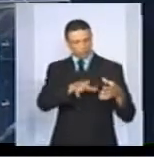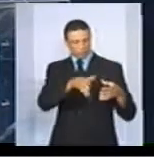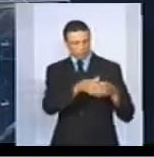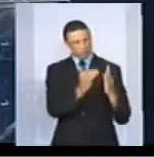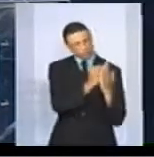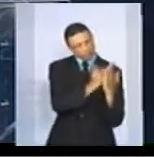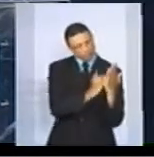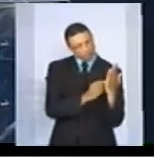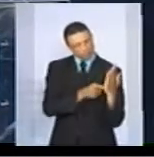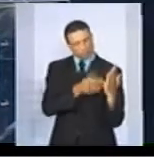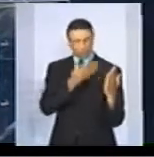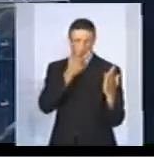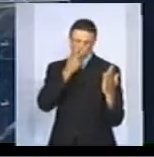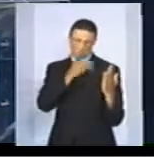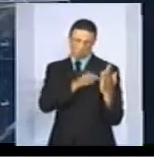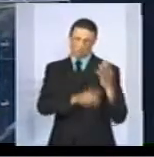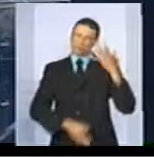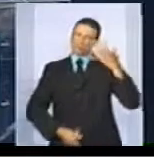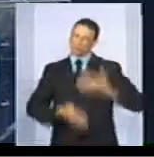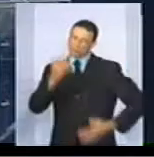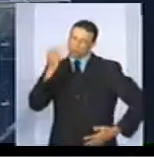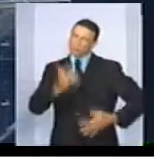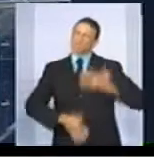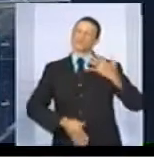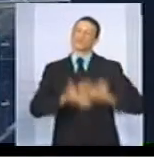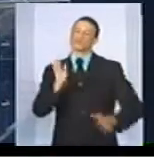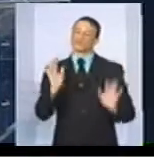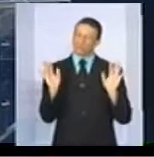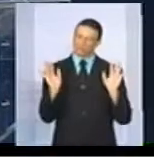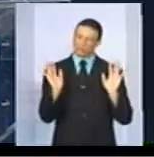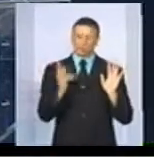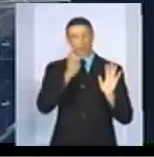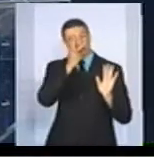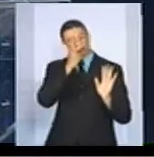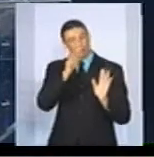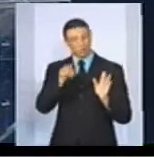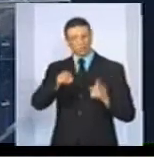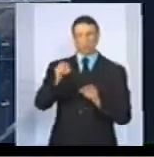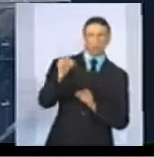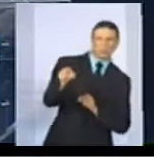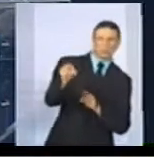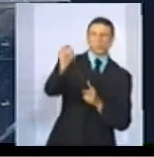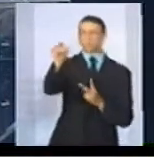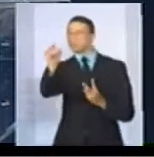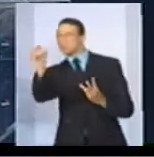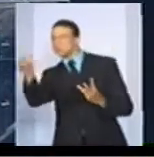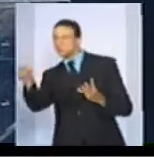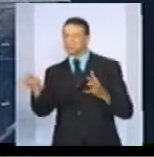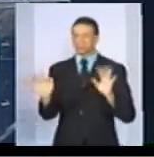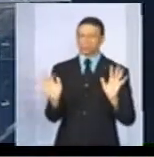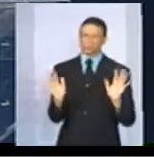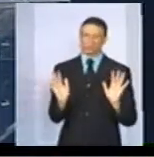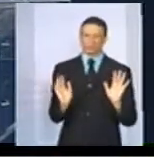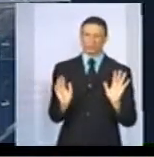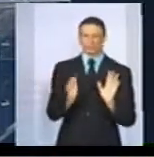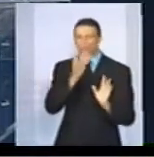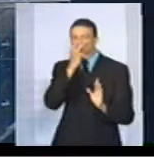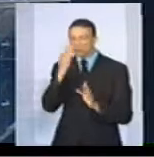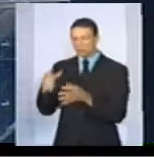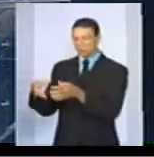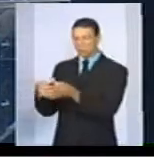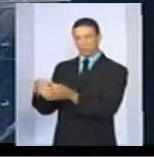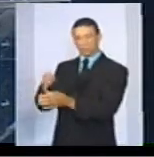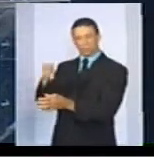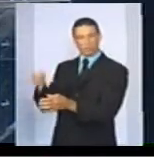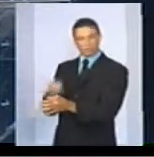bojo muitas controvérsias se nós aqui estamos apenas para apontar aquelas que a Associação Brasileira de televisão por